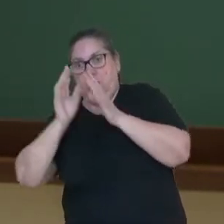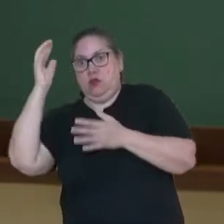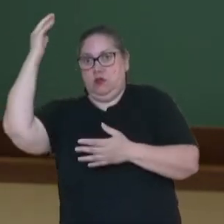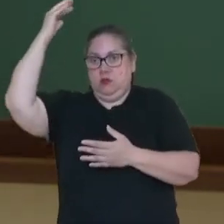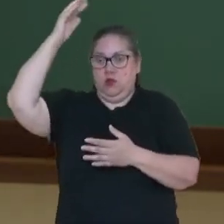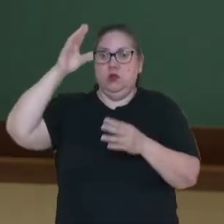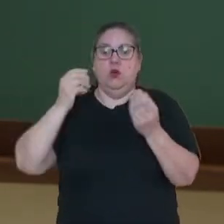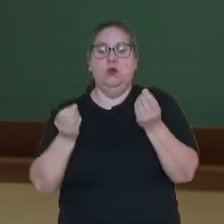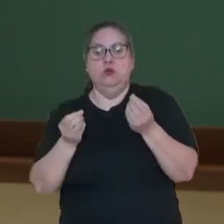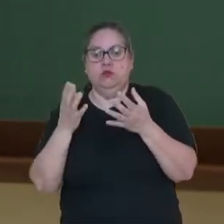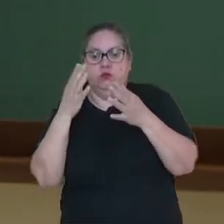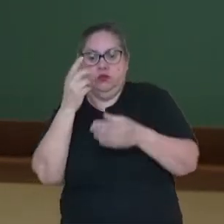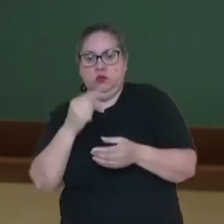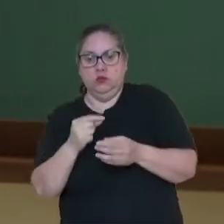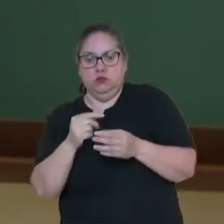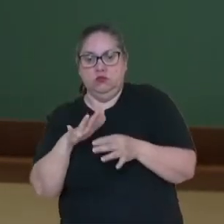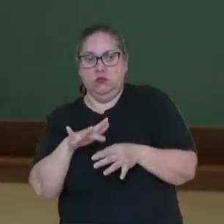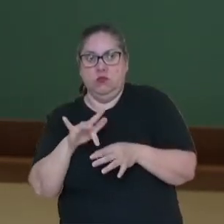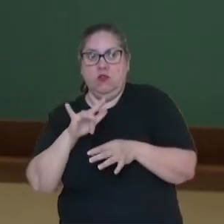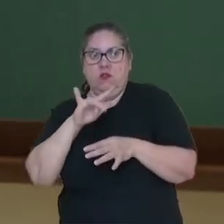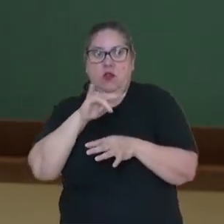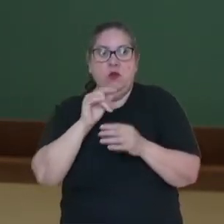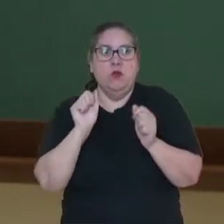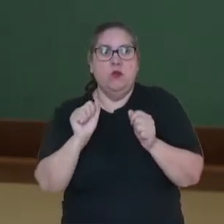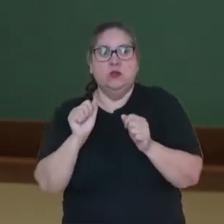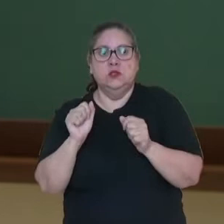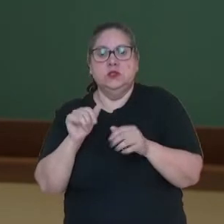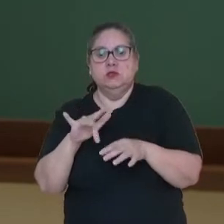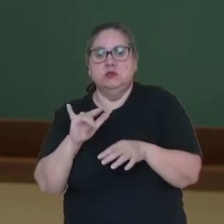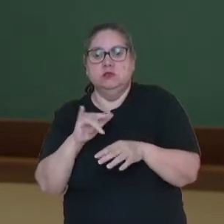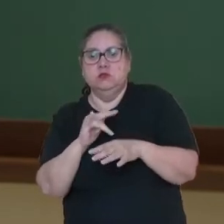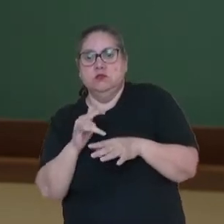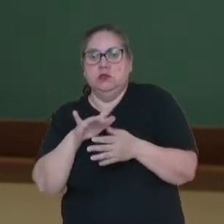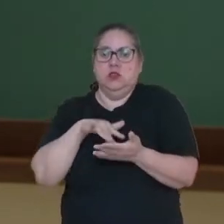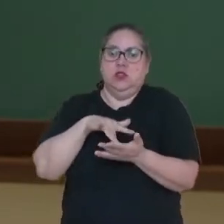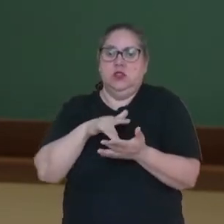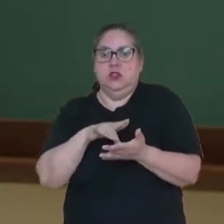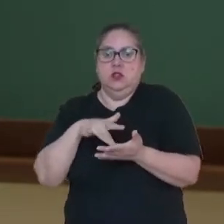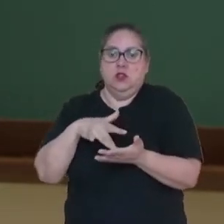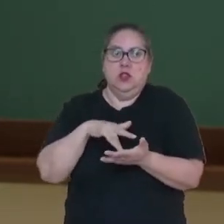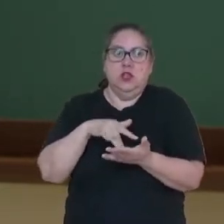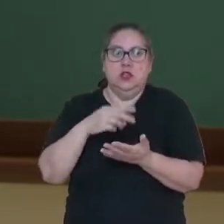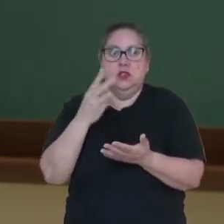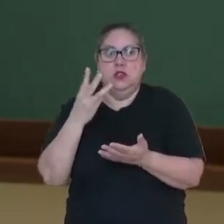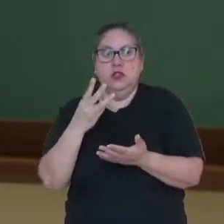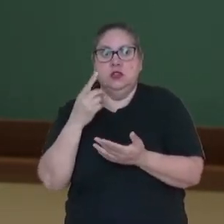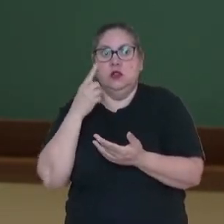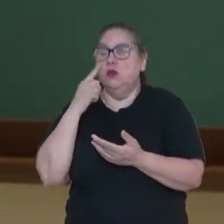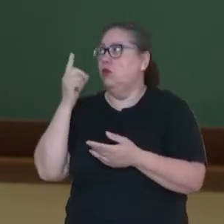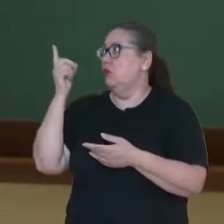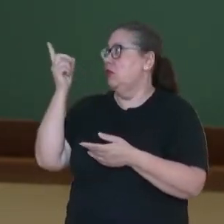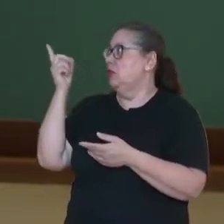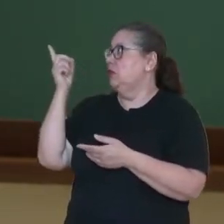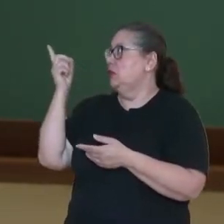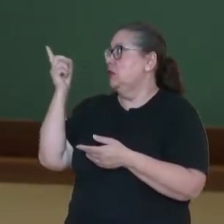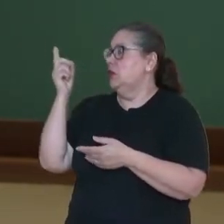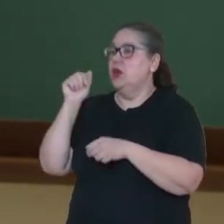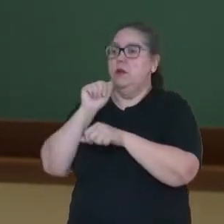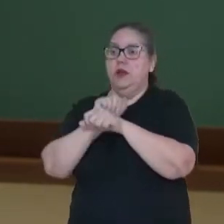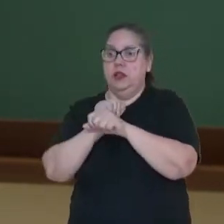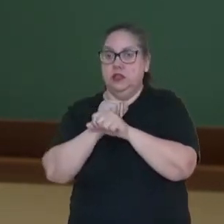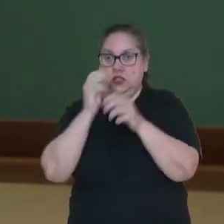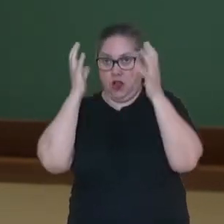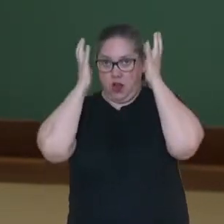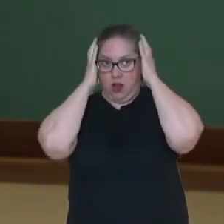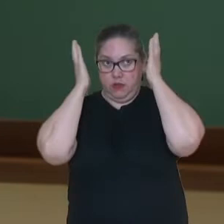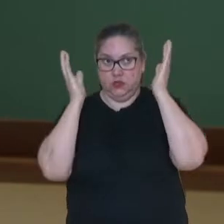ou numa posição de avião. Eu posso me equilibrar em 3 apoios, né? A chamada parada de